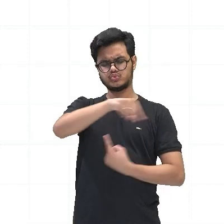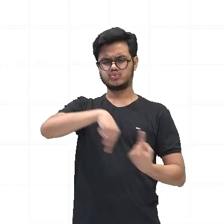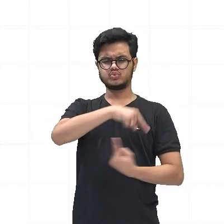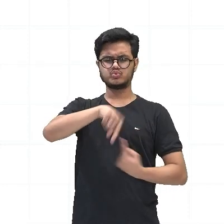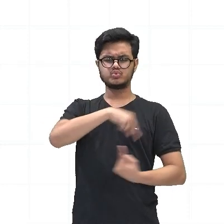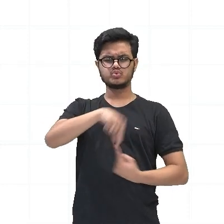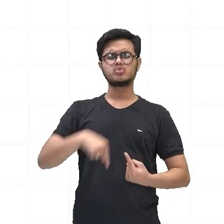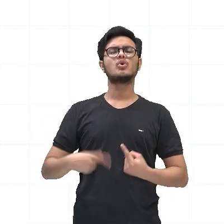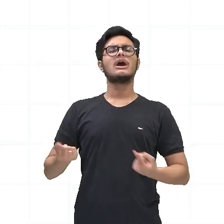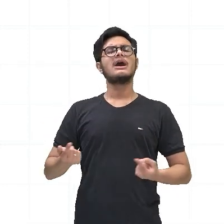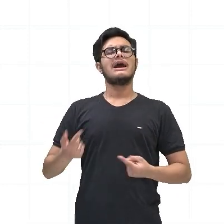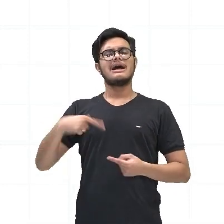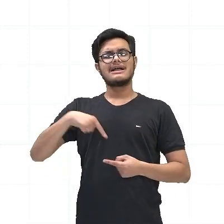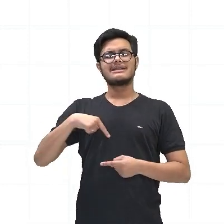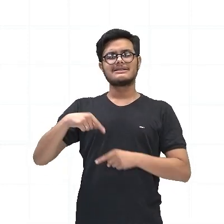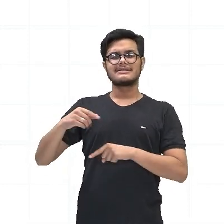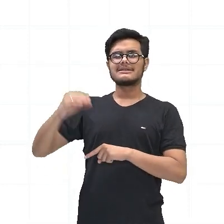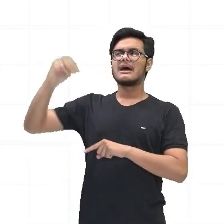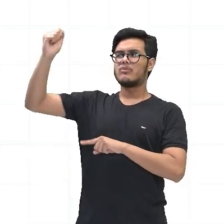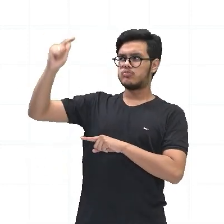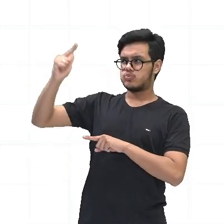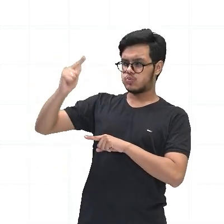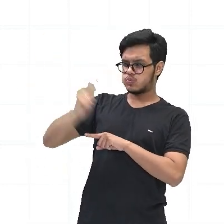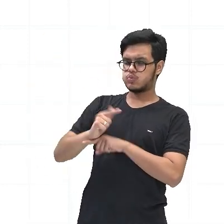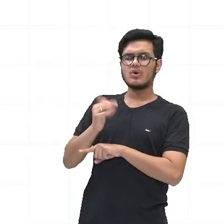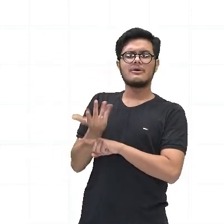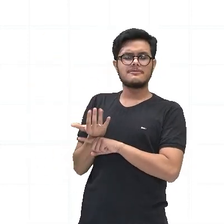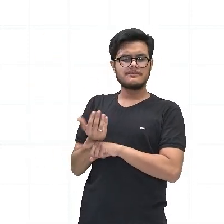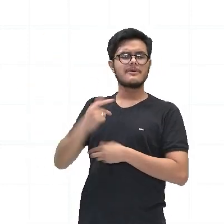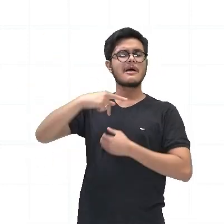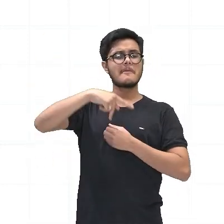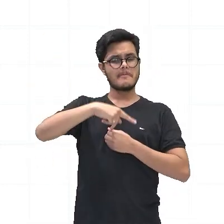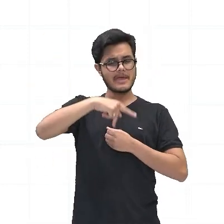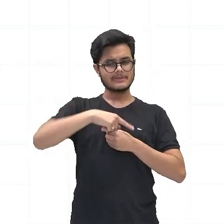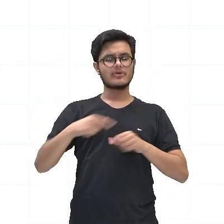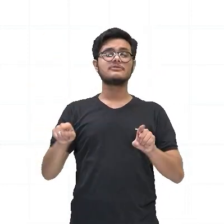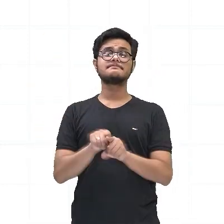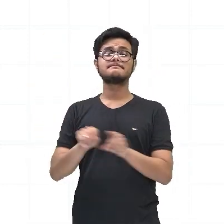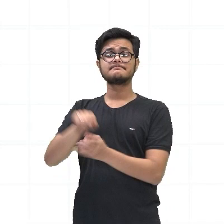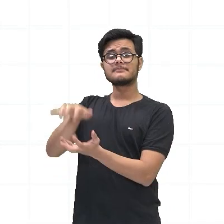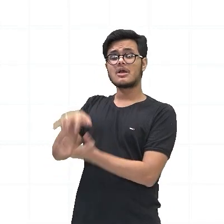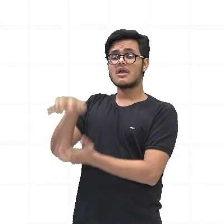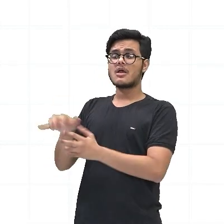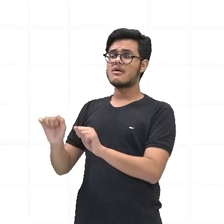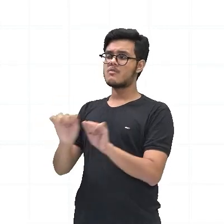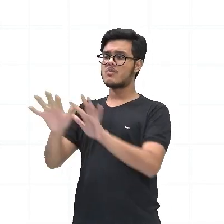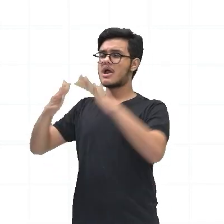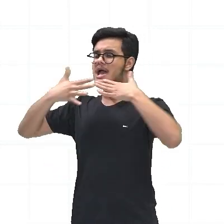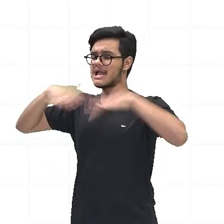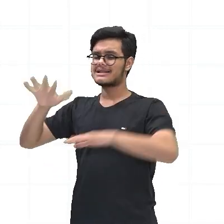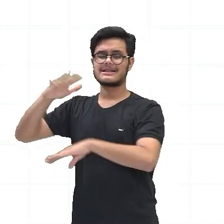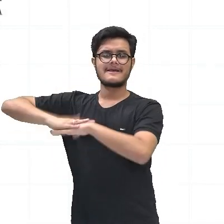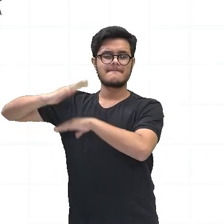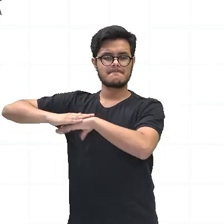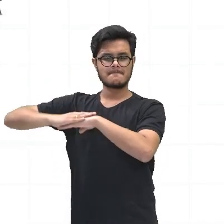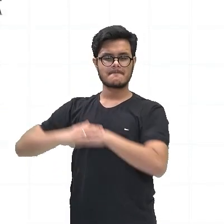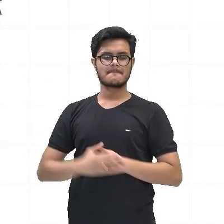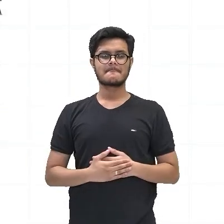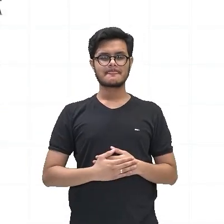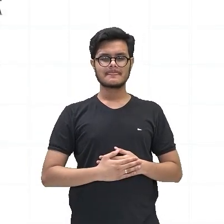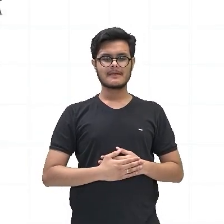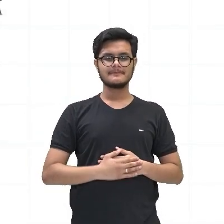de termoelétricas, da biomassa, do óleo diesel e do gás natural. E a gente tem alguns exemplos, né,